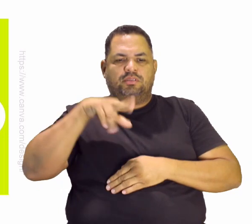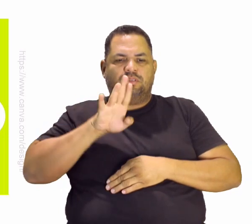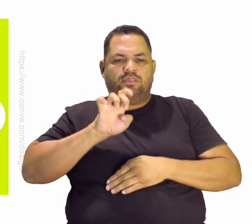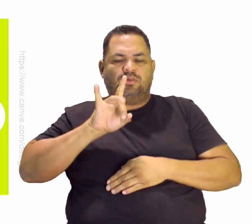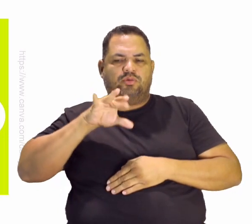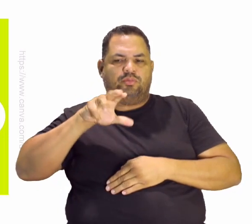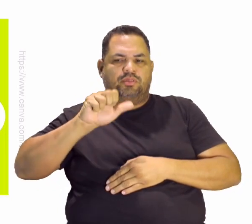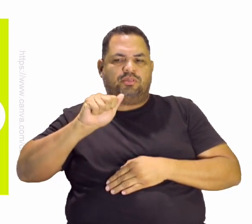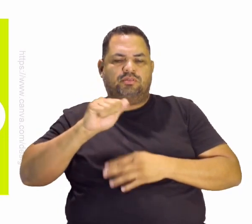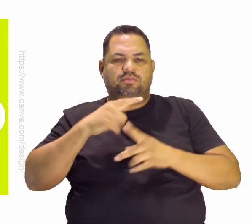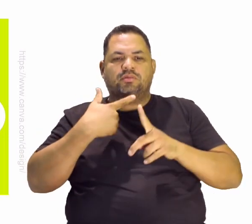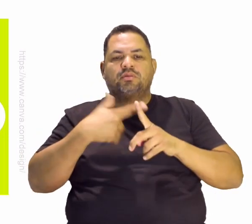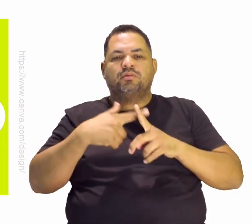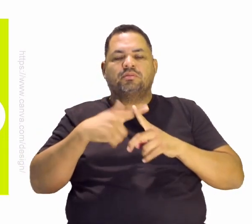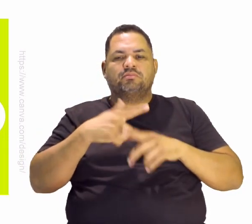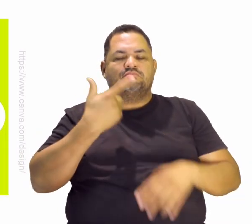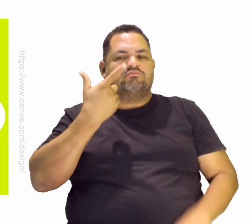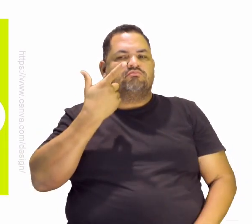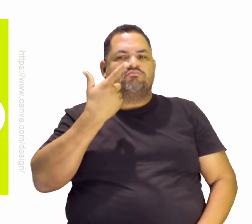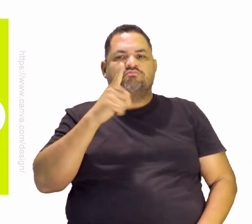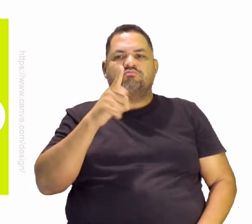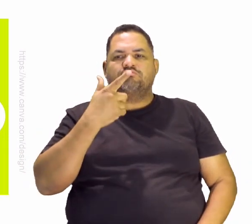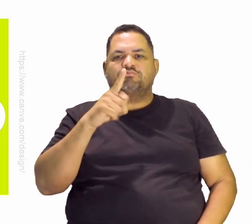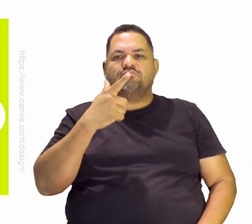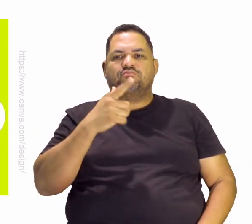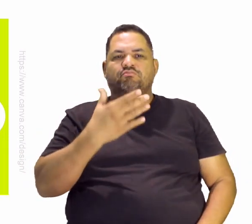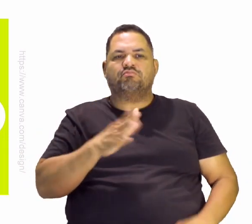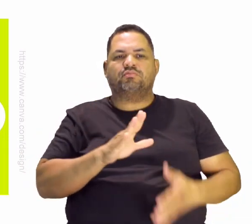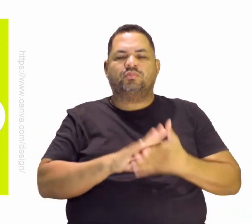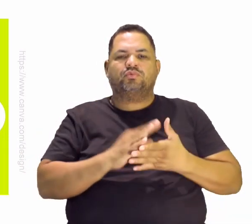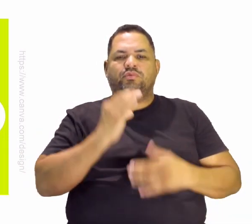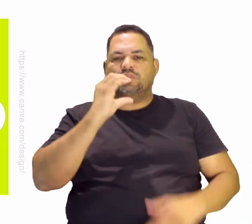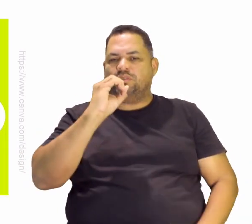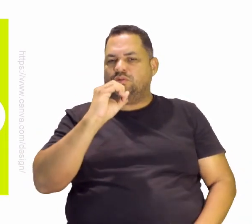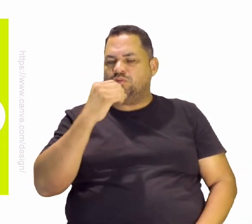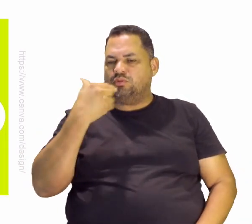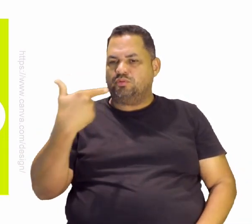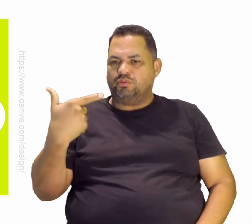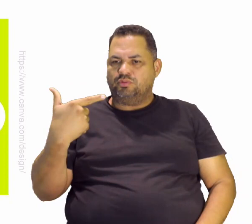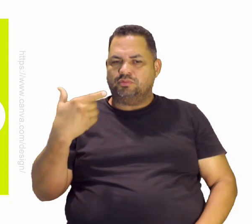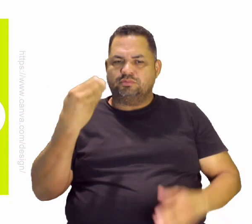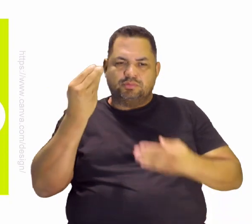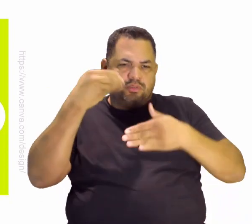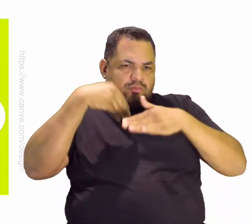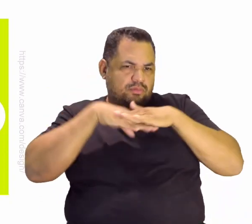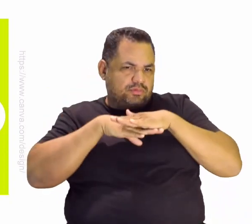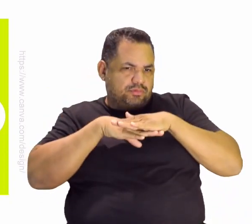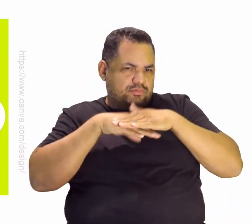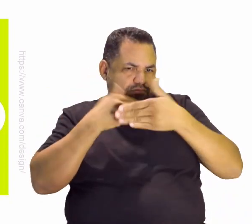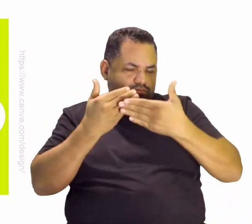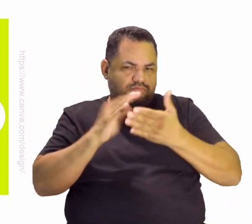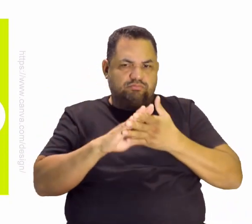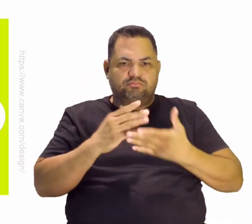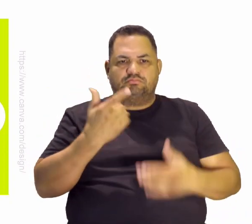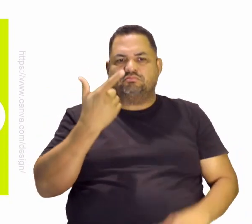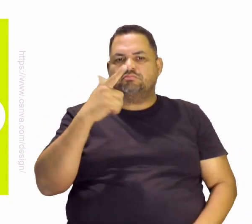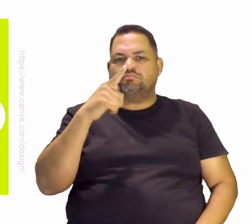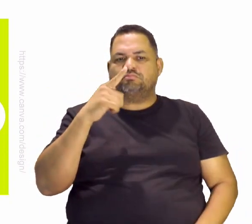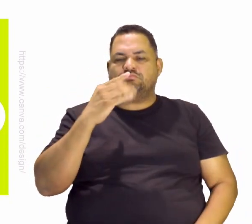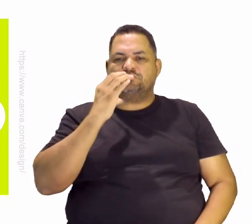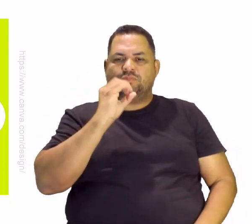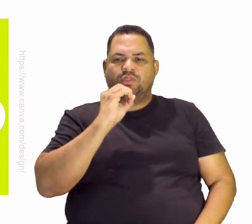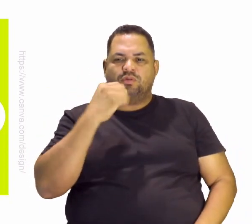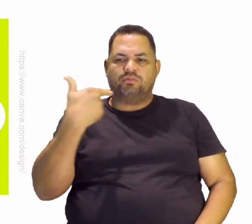prof? Porque ela não tem, tá, a presença de oxigênio, ela está guardadinha lá dentro, muito bem escondida, não tem a presença aí de